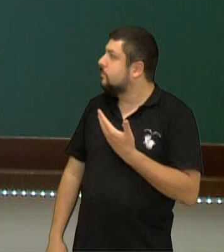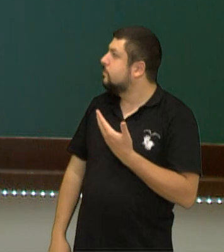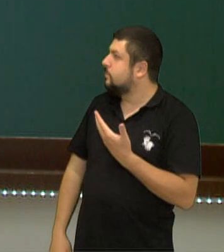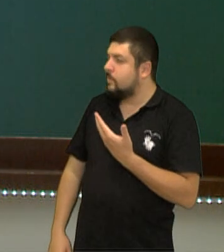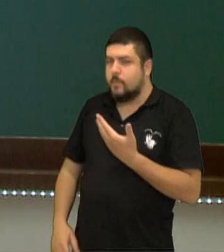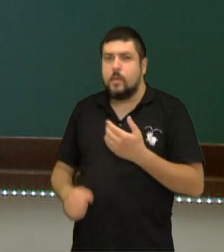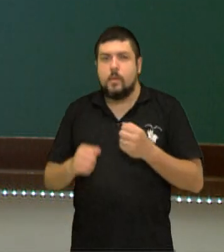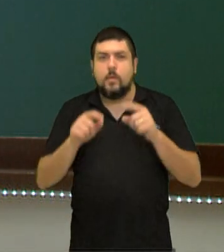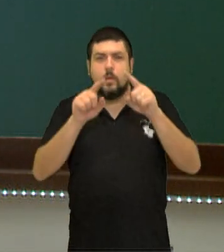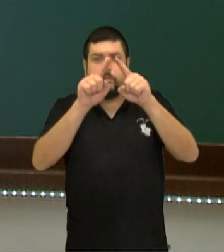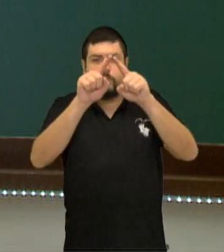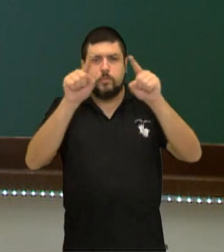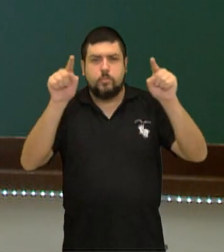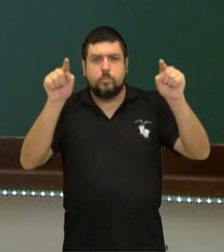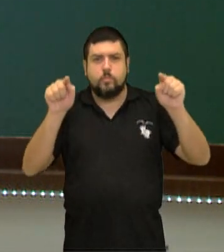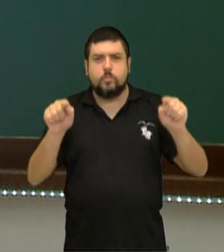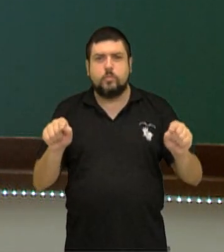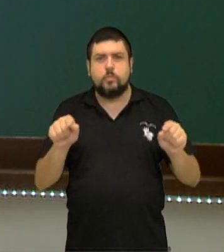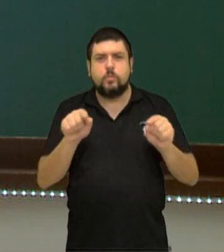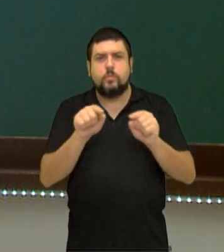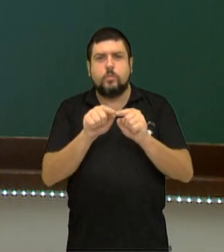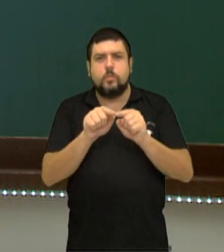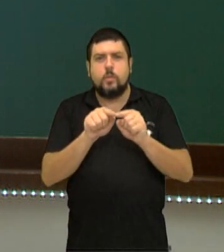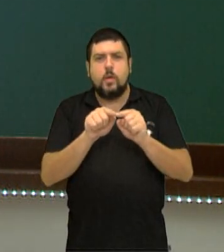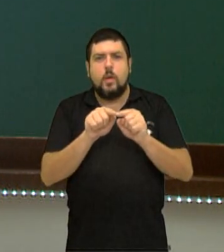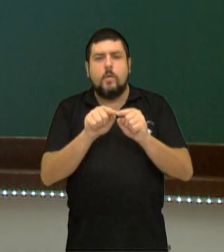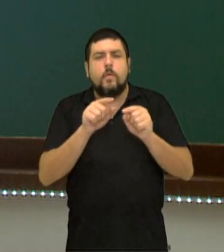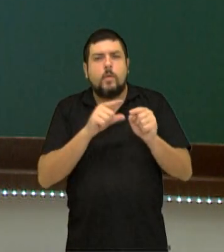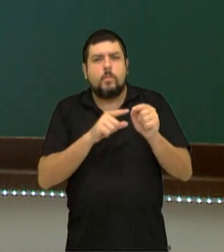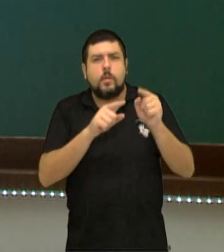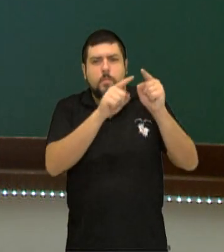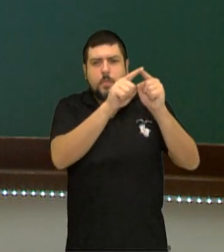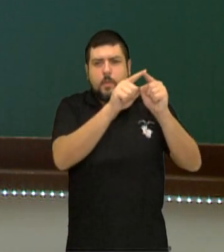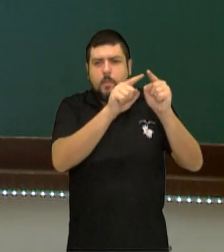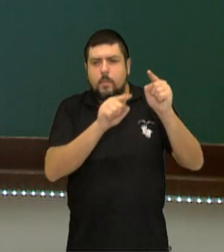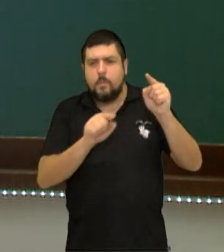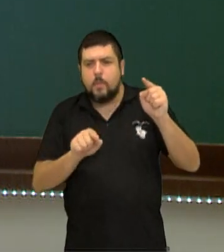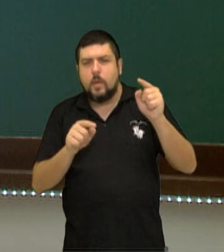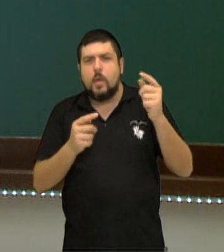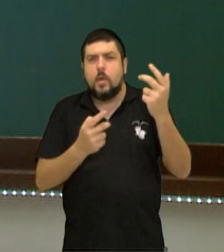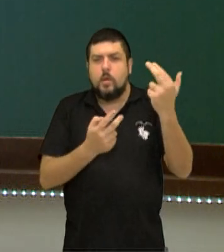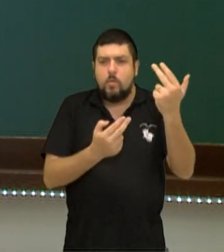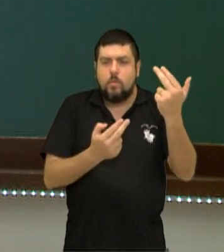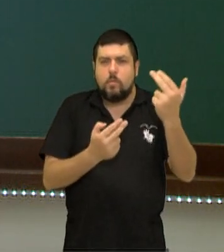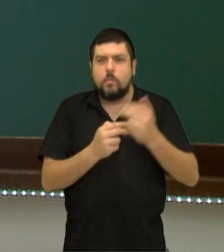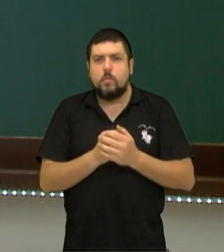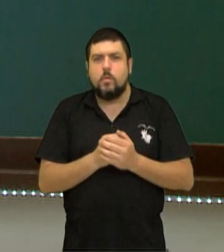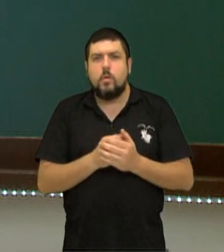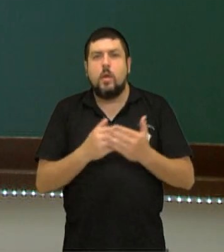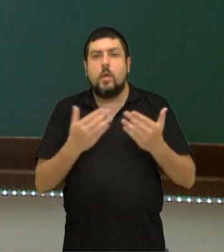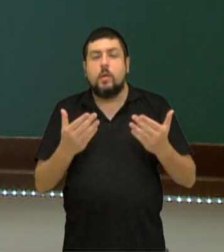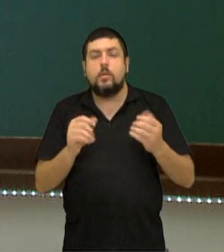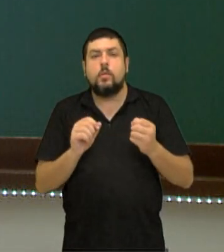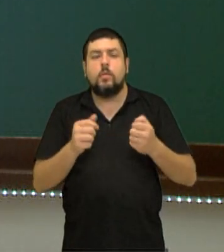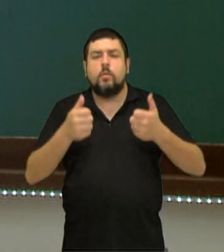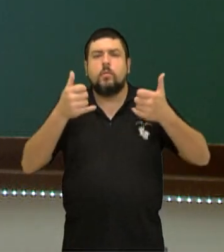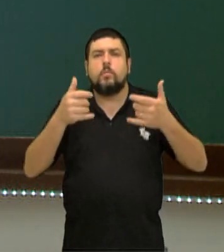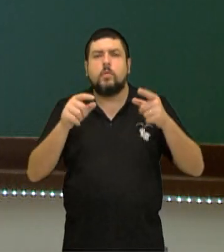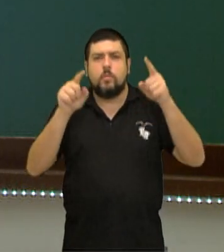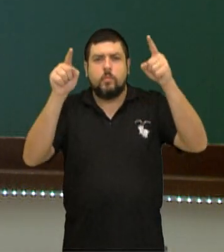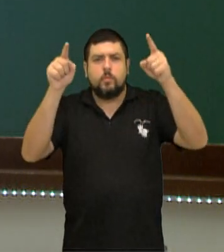todos os lados iguais. Então, no exercício, o exercício falou que esse maior lado